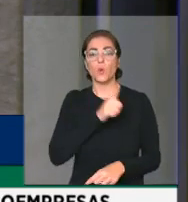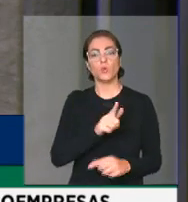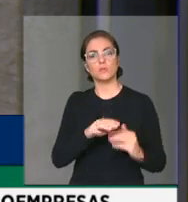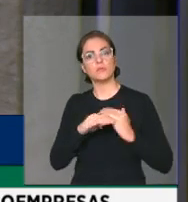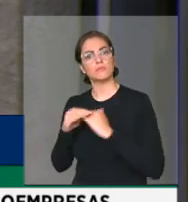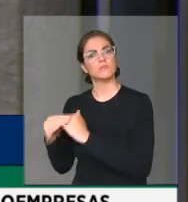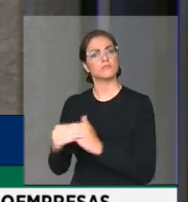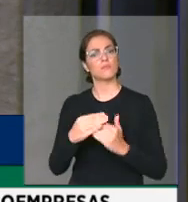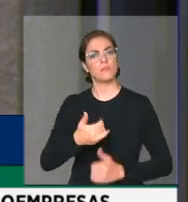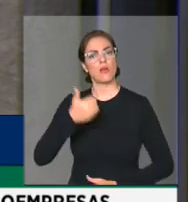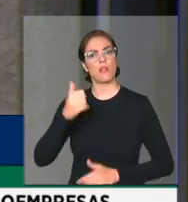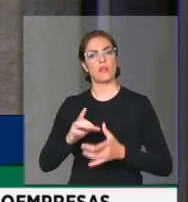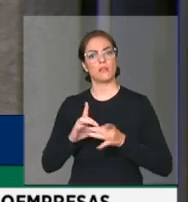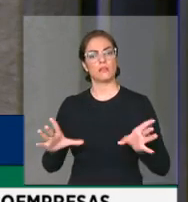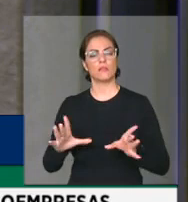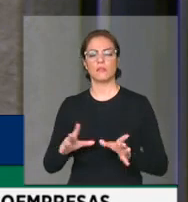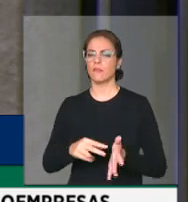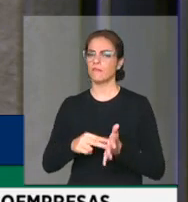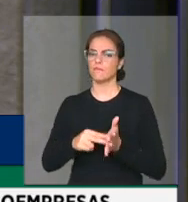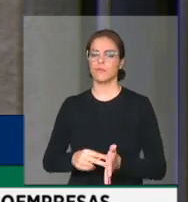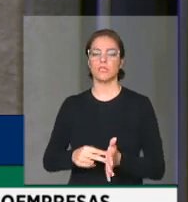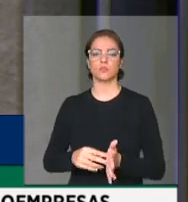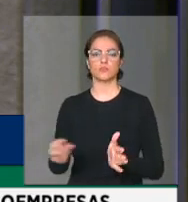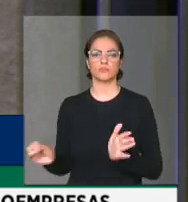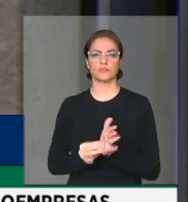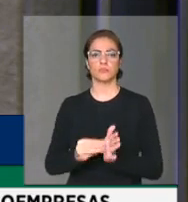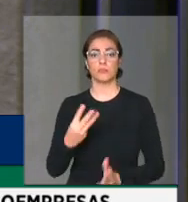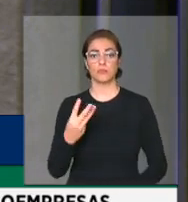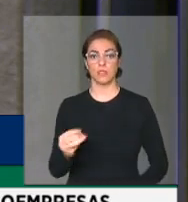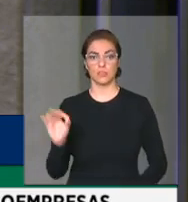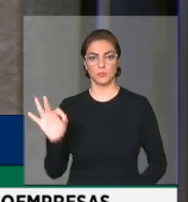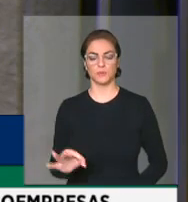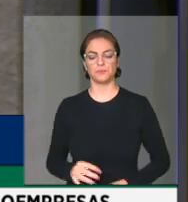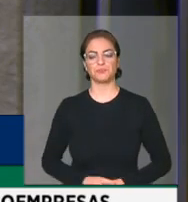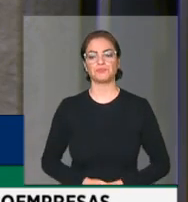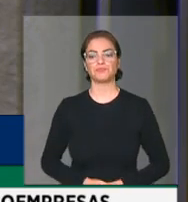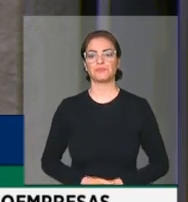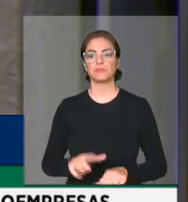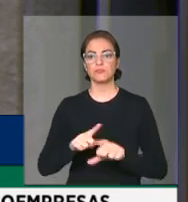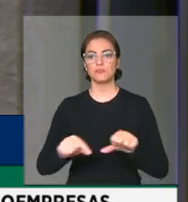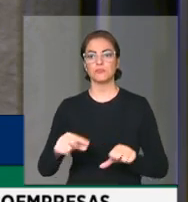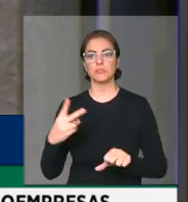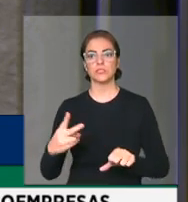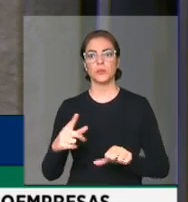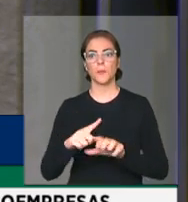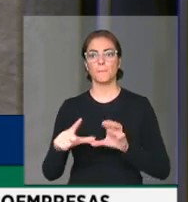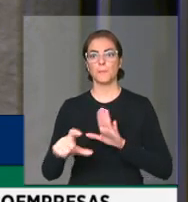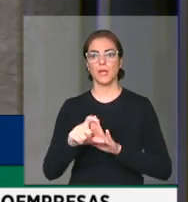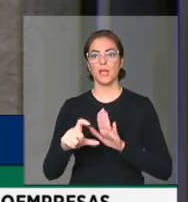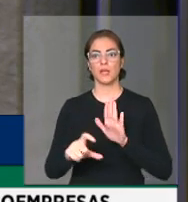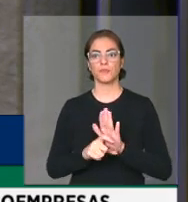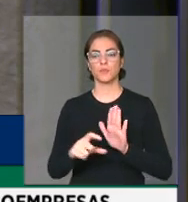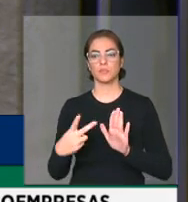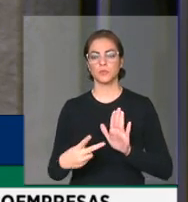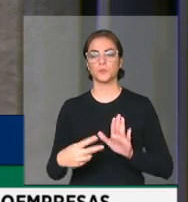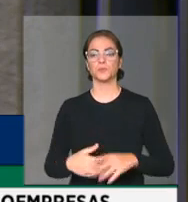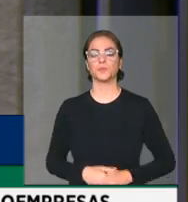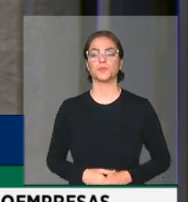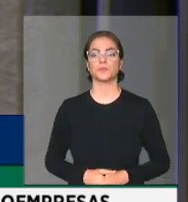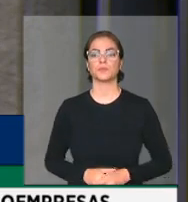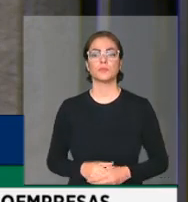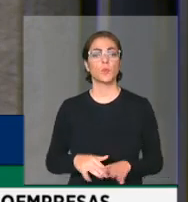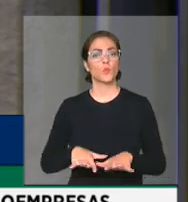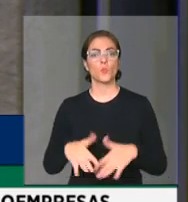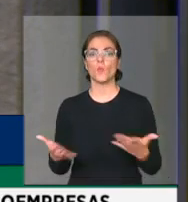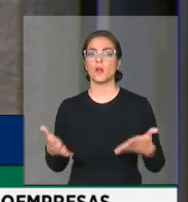crédito, fixamos em 30%. Artigo 2º, parágrafo 2º. Quanto às instituições que podem participar do programa, demos